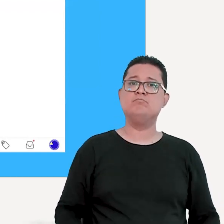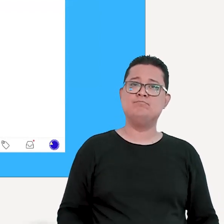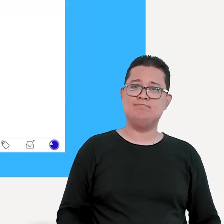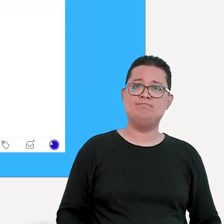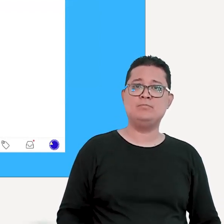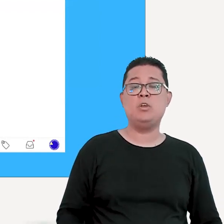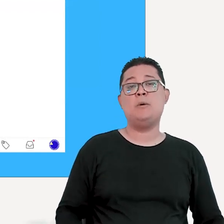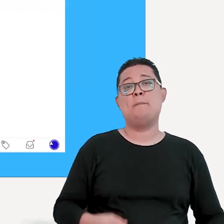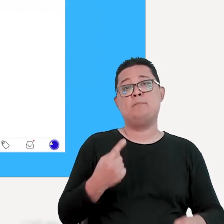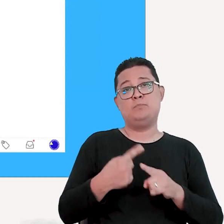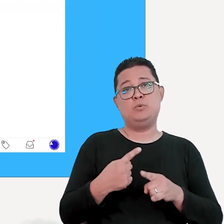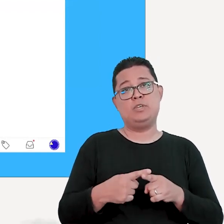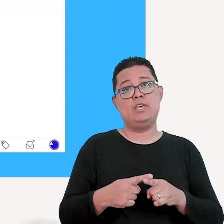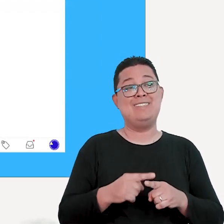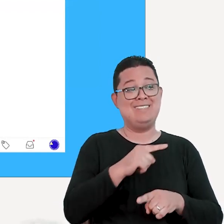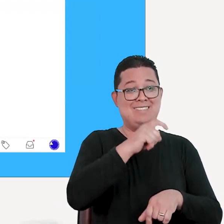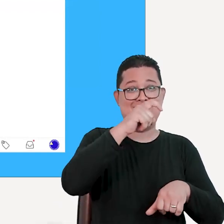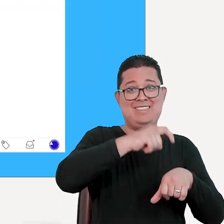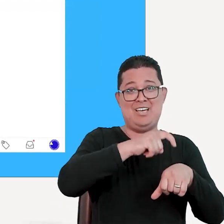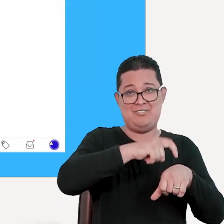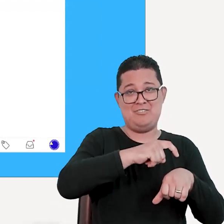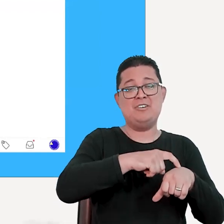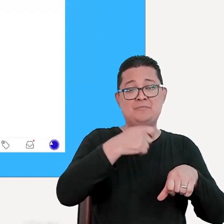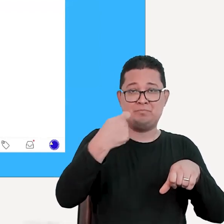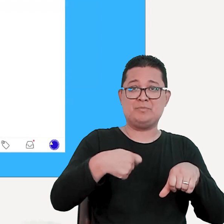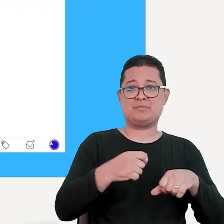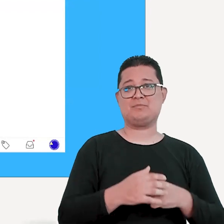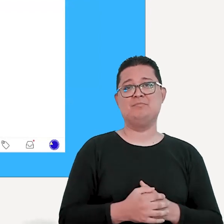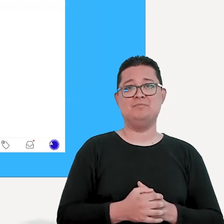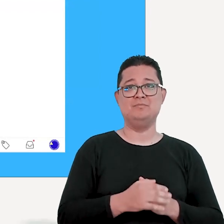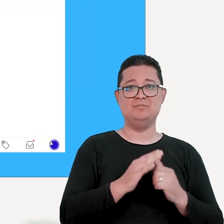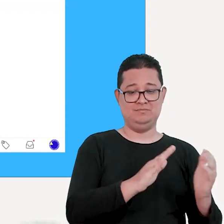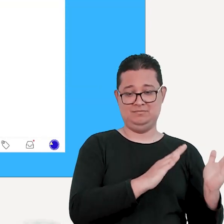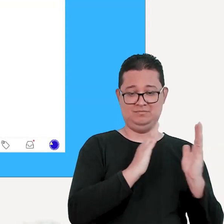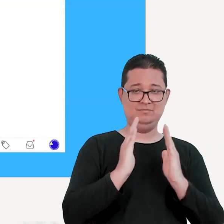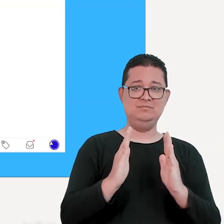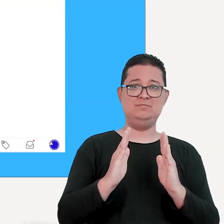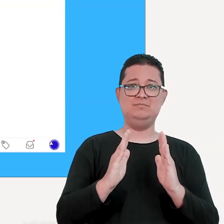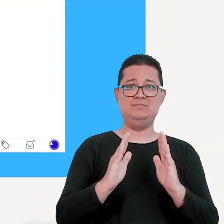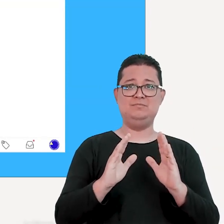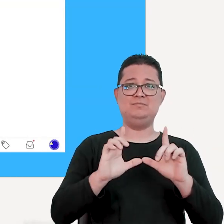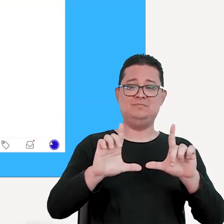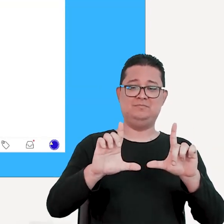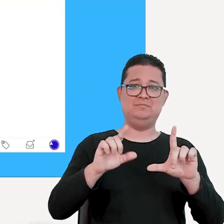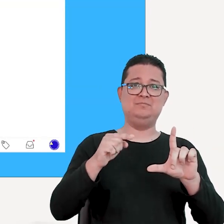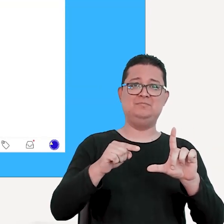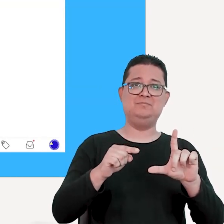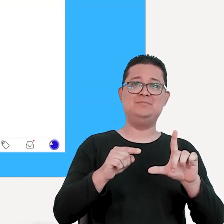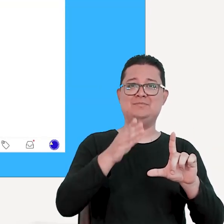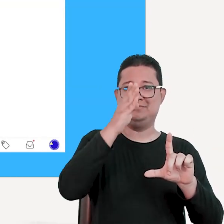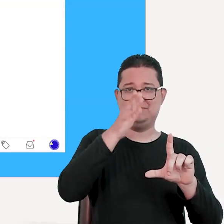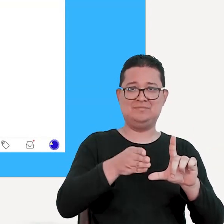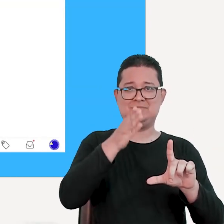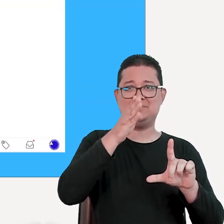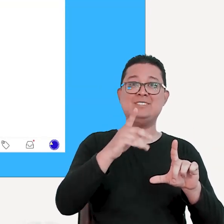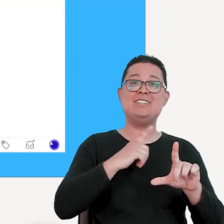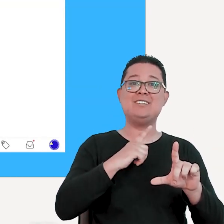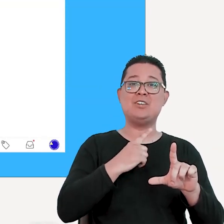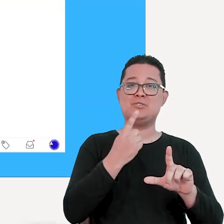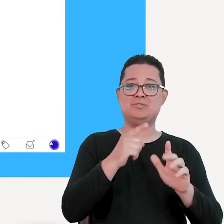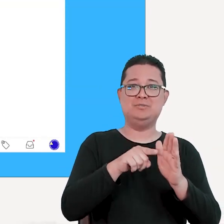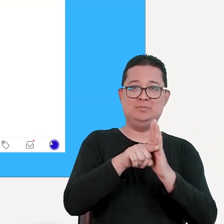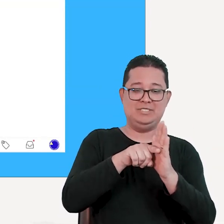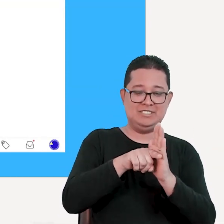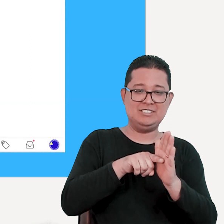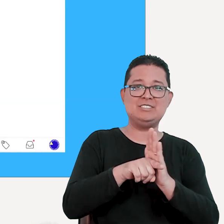de estilo e linguagem deles. Já no exemplo do meio, eu tenho uma pesquisa de satisfação e aqui eles escrevem um pouco